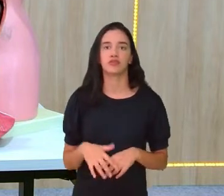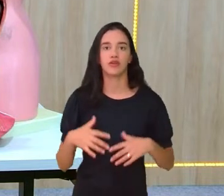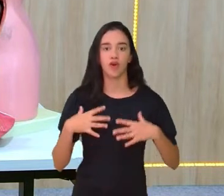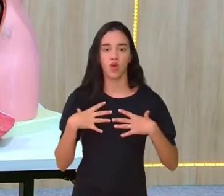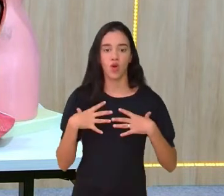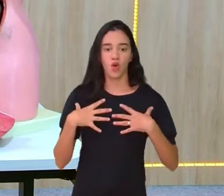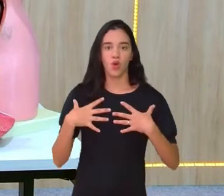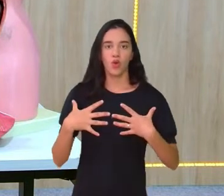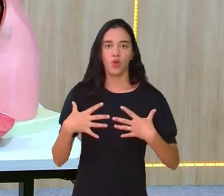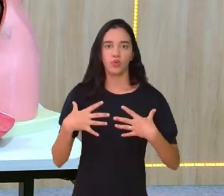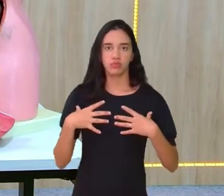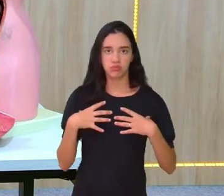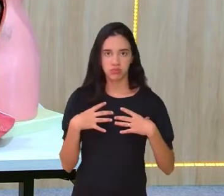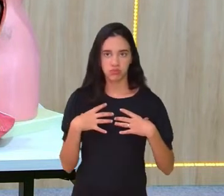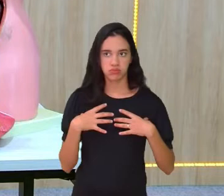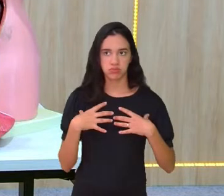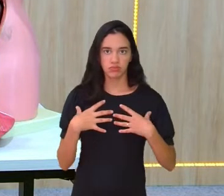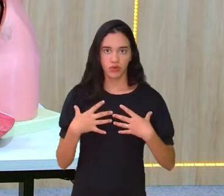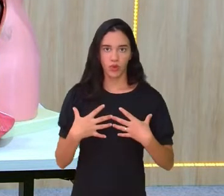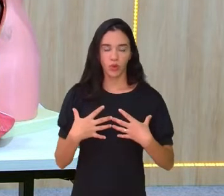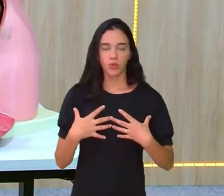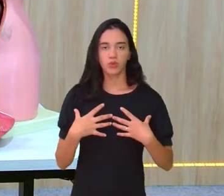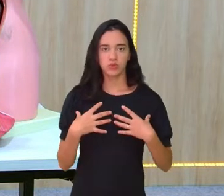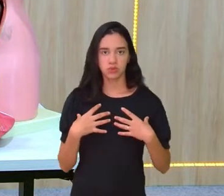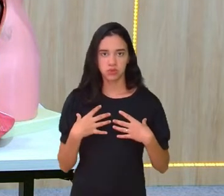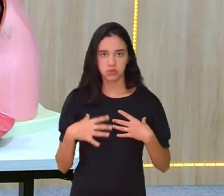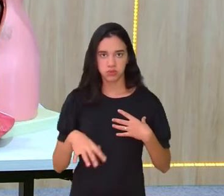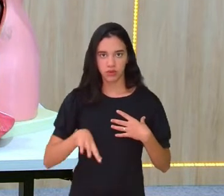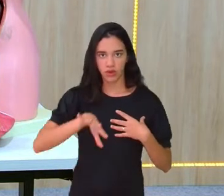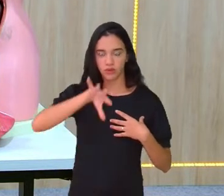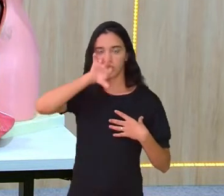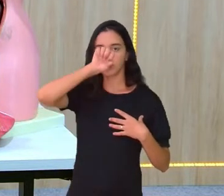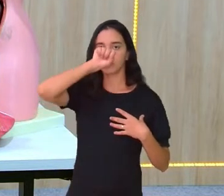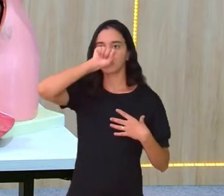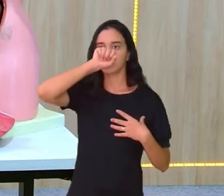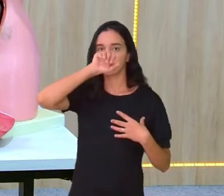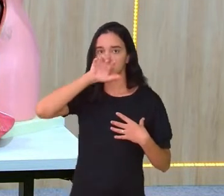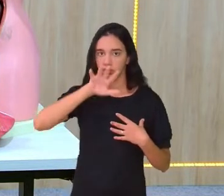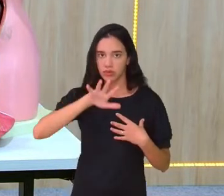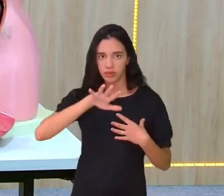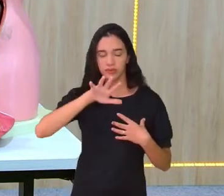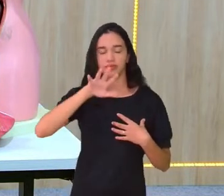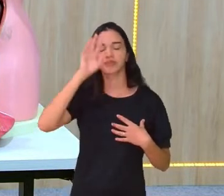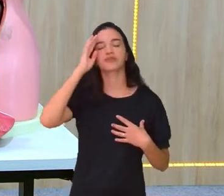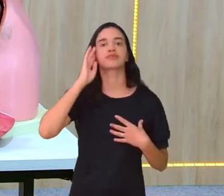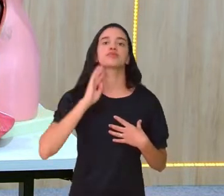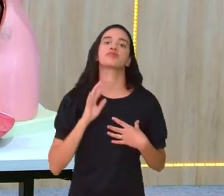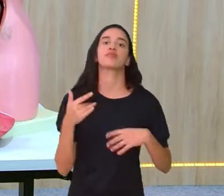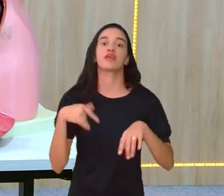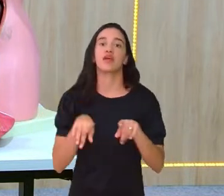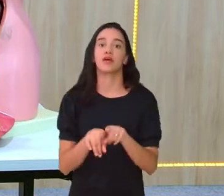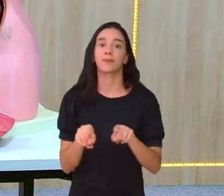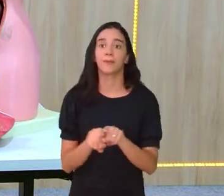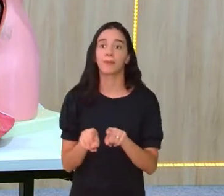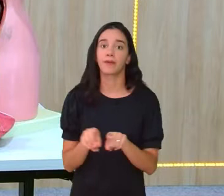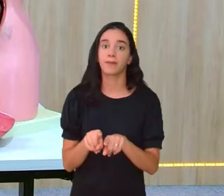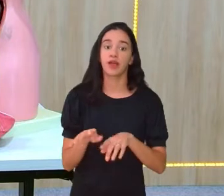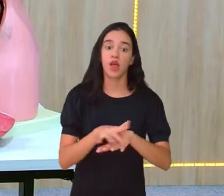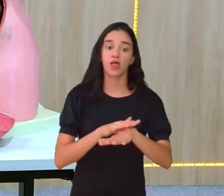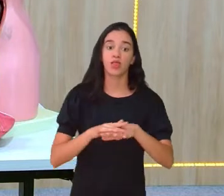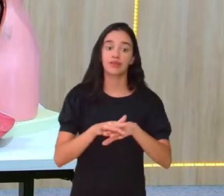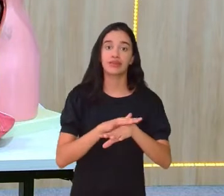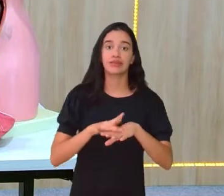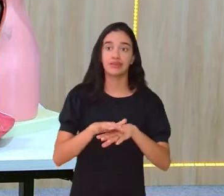muito importante que ele não esvazie por completo, porque é feito de um tecido seroso e que ele pode até